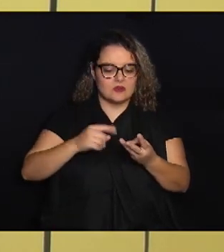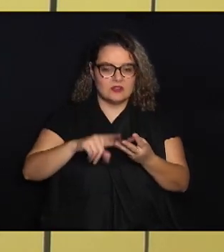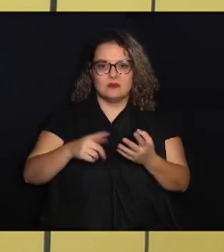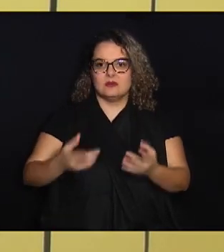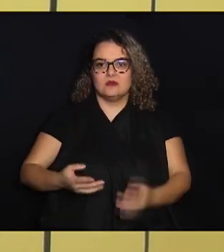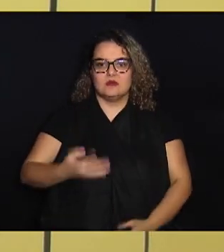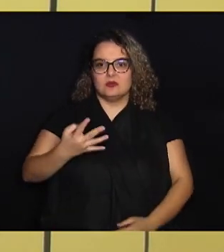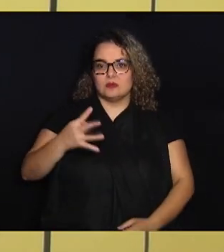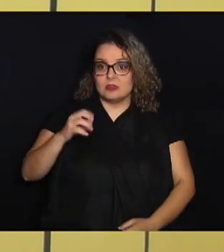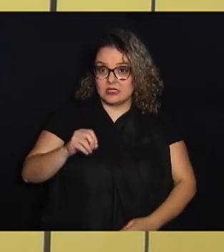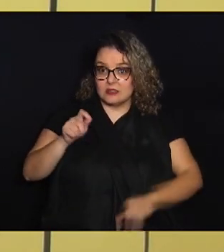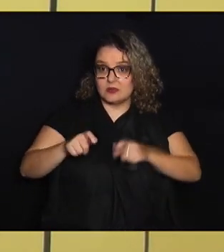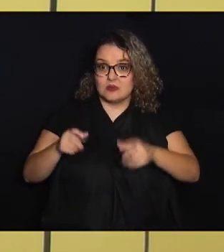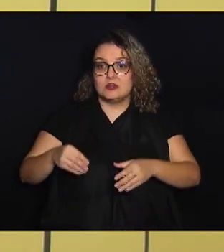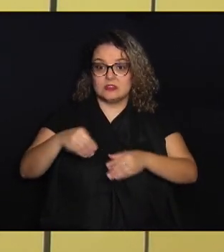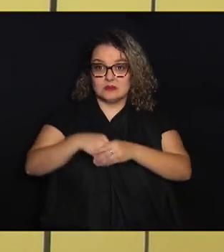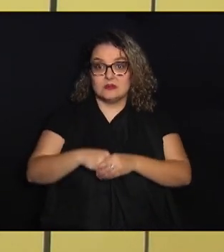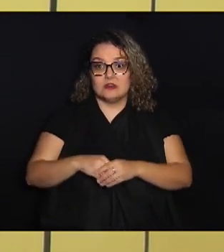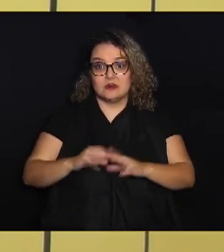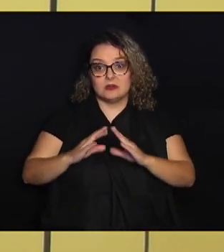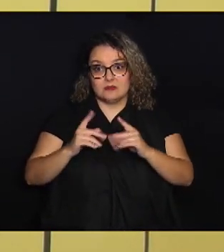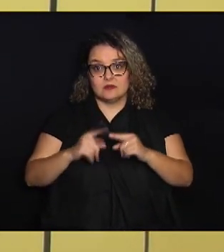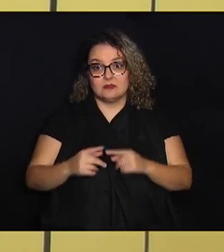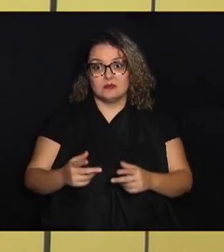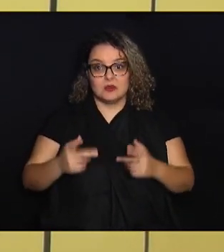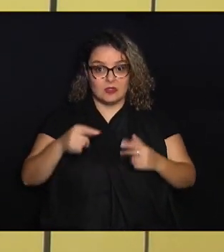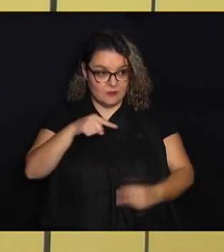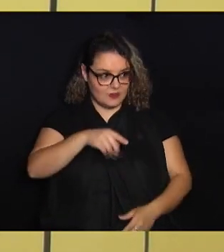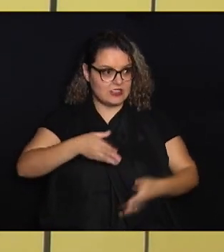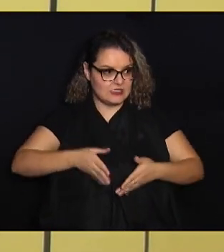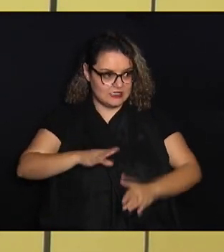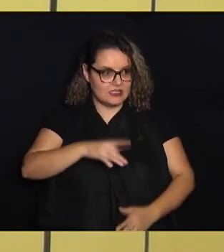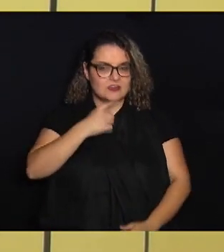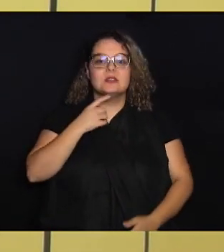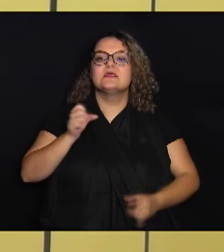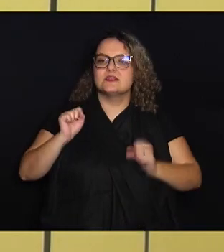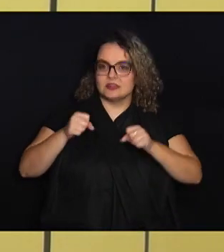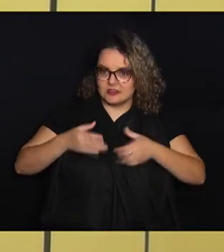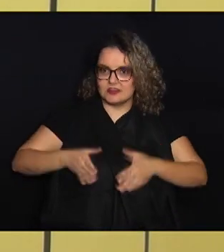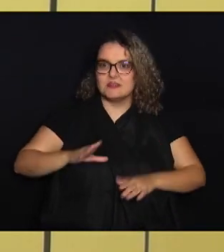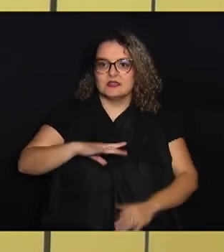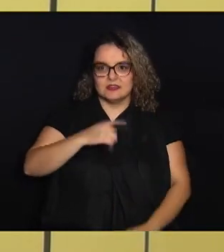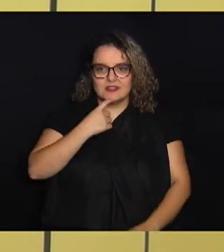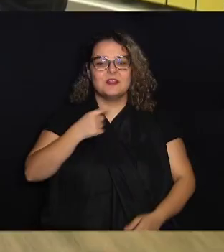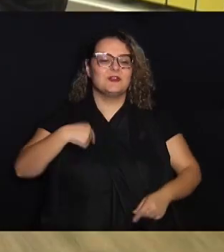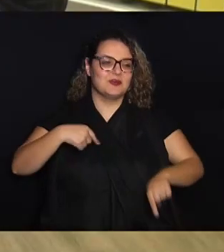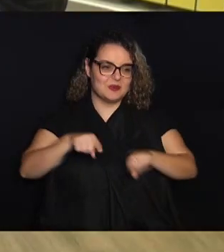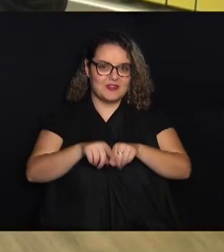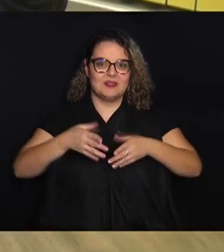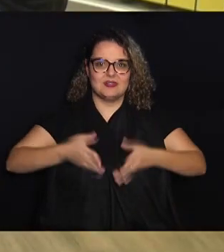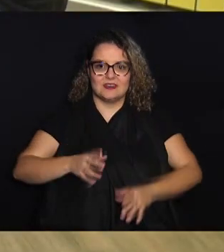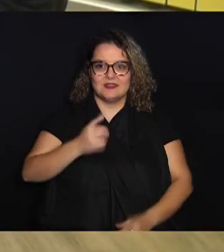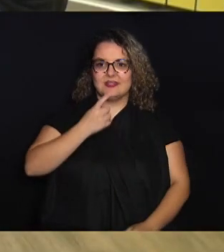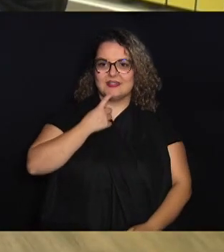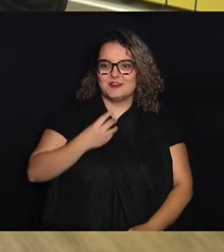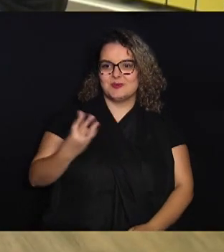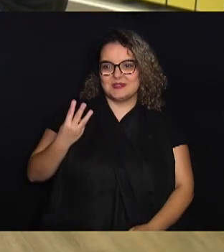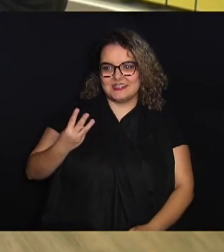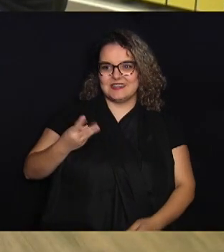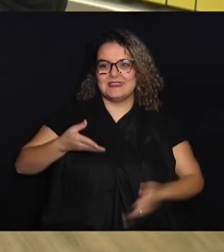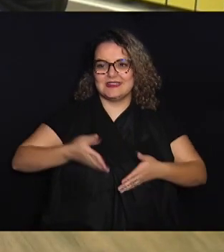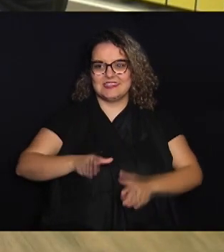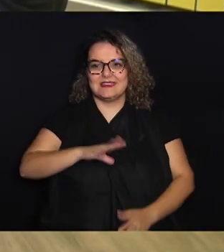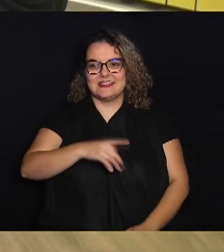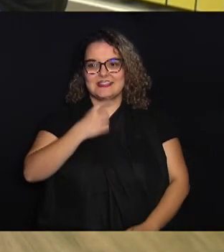40 e poucas pessoas sepultadas ali dentro. Você é campineiro ou não? Eu sou campineiro, nasci em Campinas. Eu sou campineira. Então somos 3 campineiros. Somos